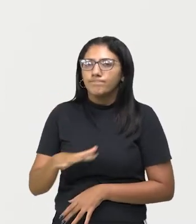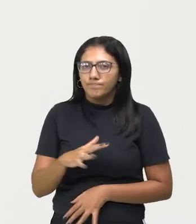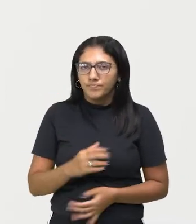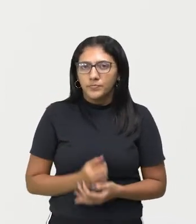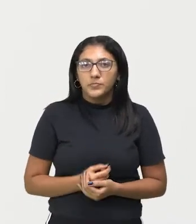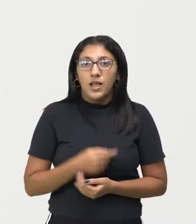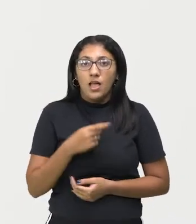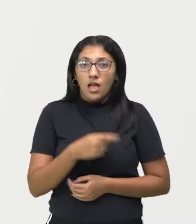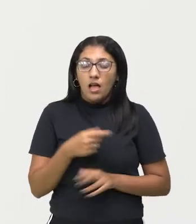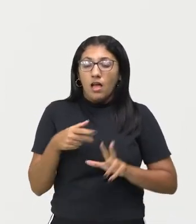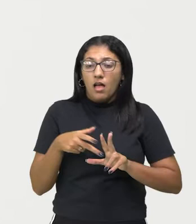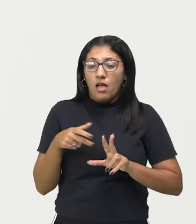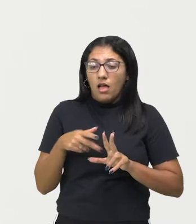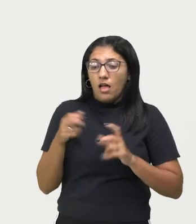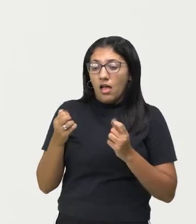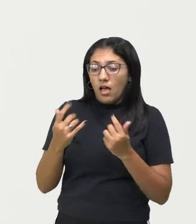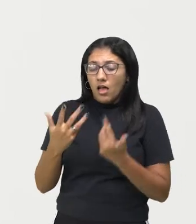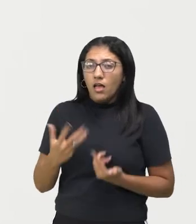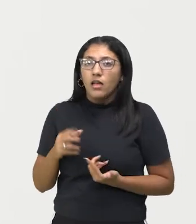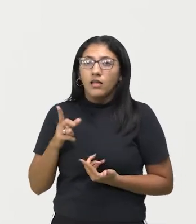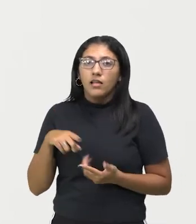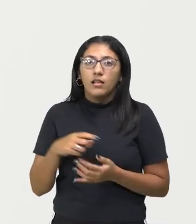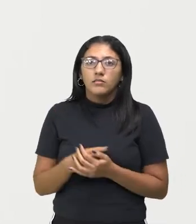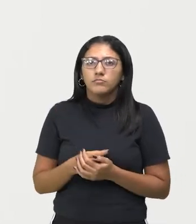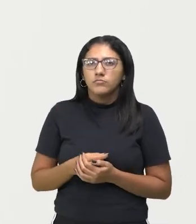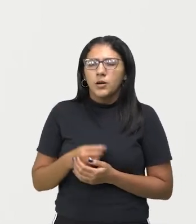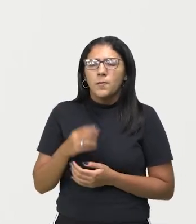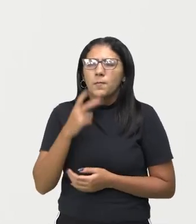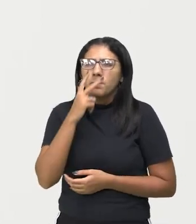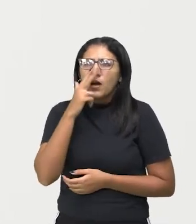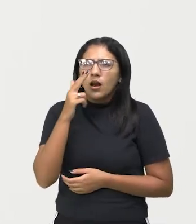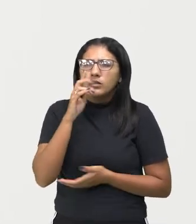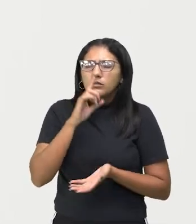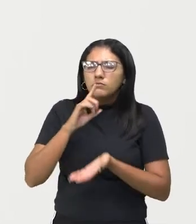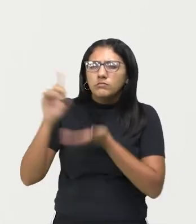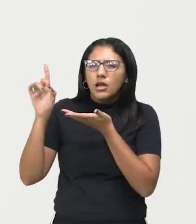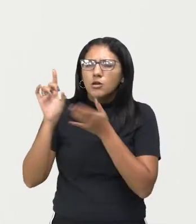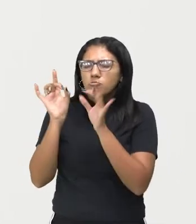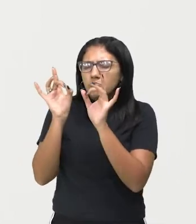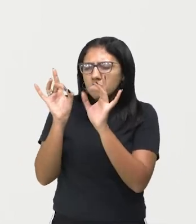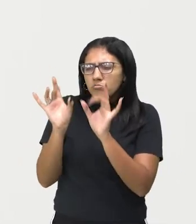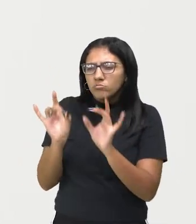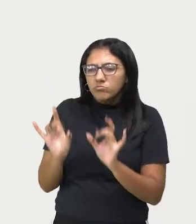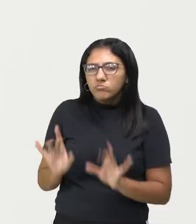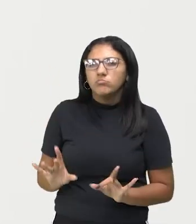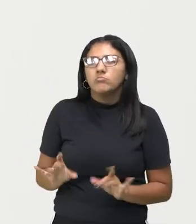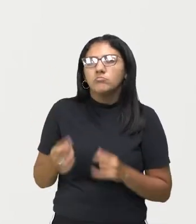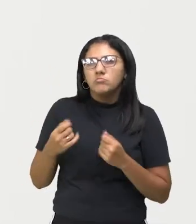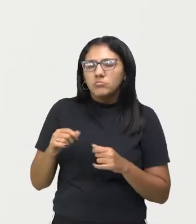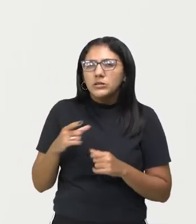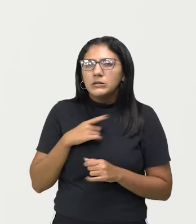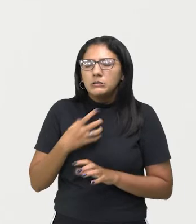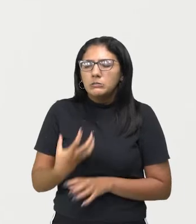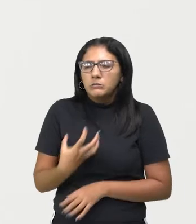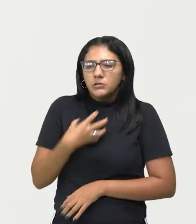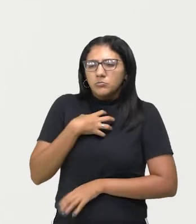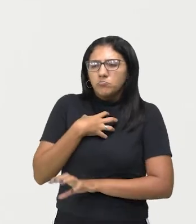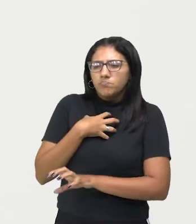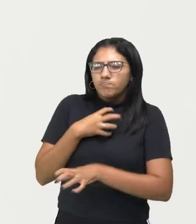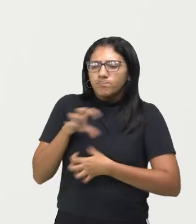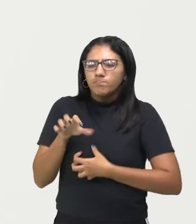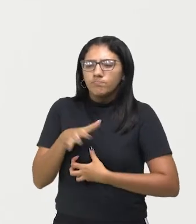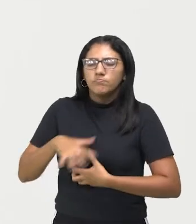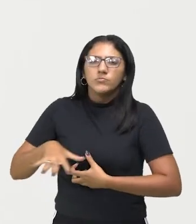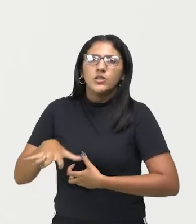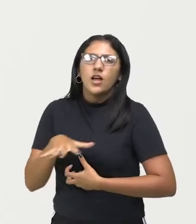que a terra é como se fosse um deus, algo sagrado. Então, eles têm uma relação de ancestralidade com aquele